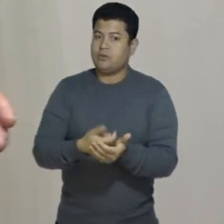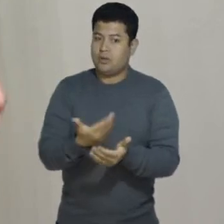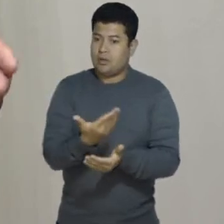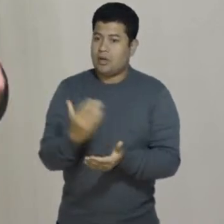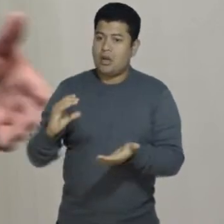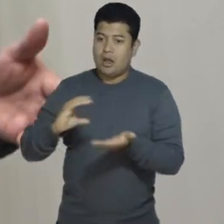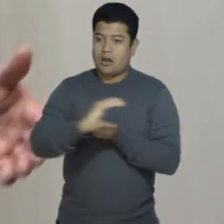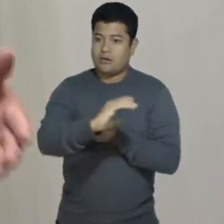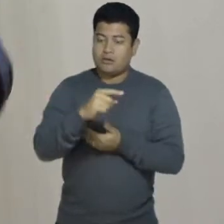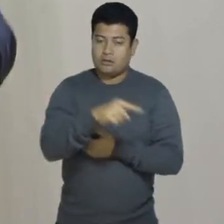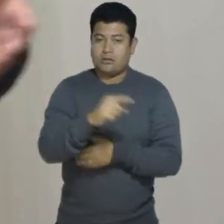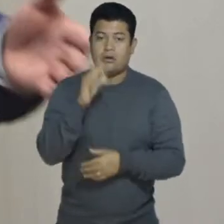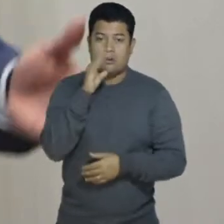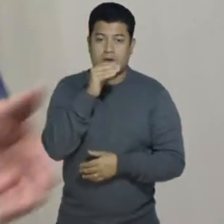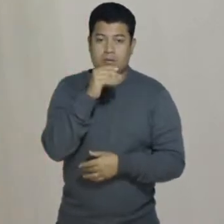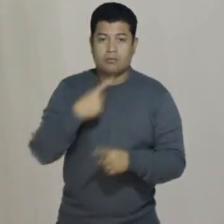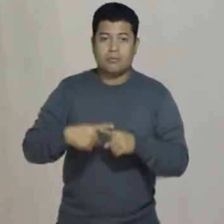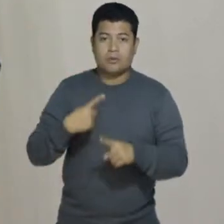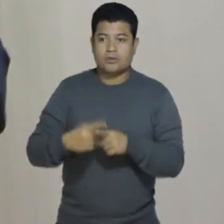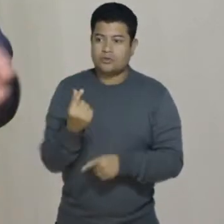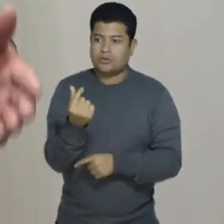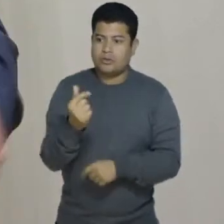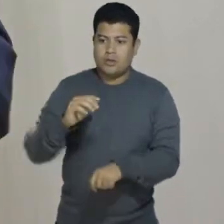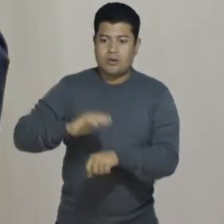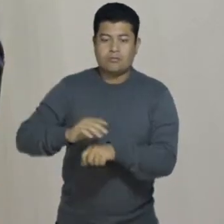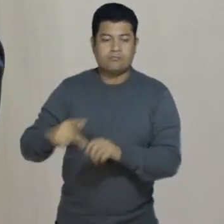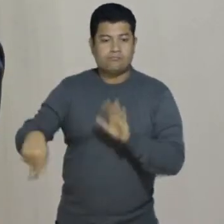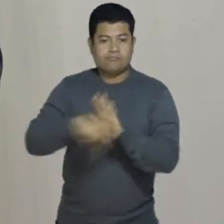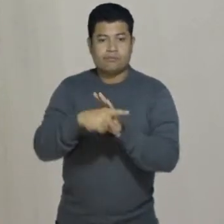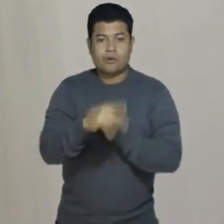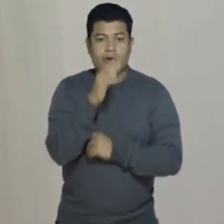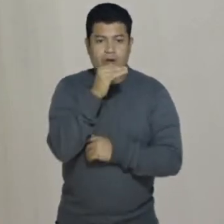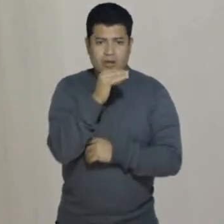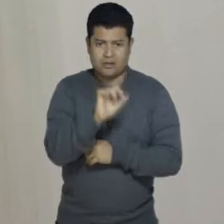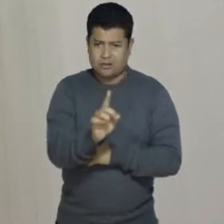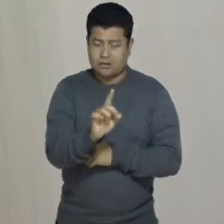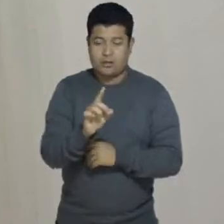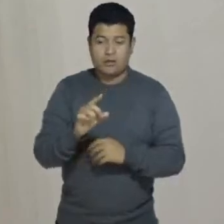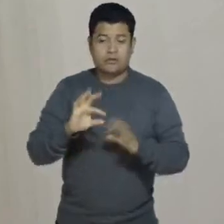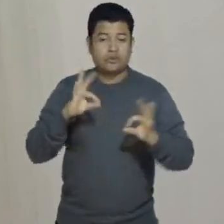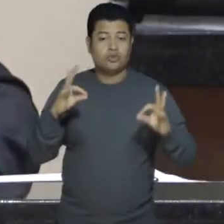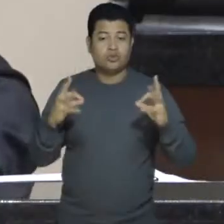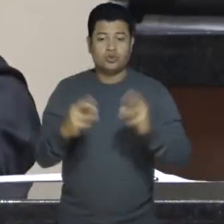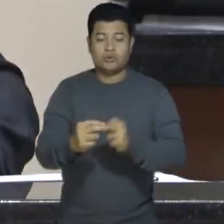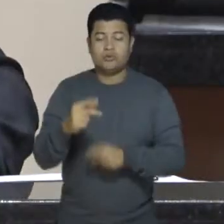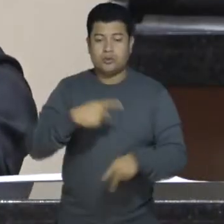eu o dinheiro da casan são de todos é dinheiro de todos os catarinenses obrigado